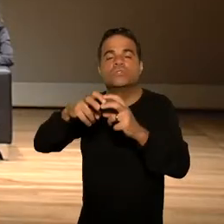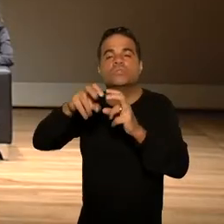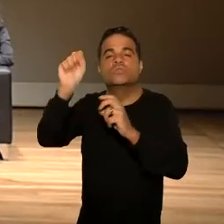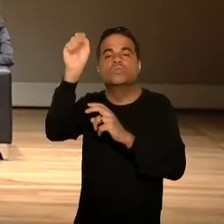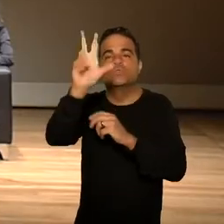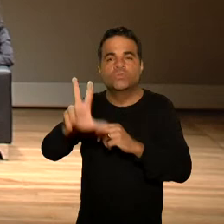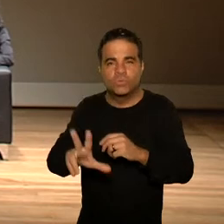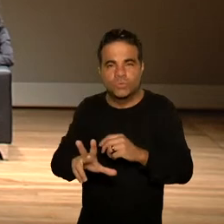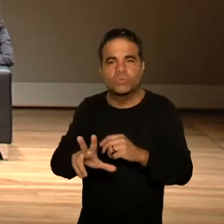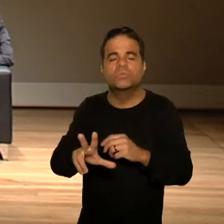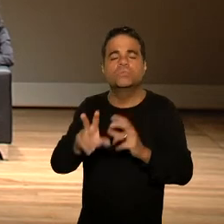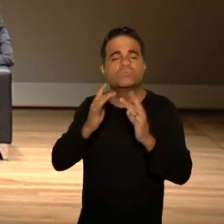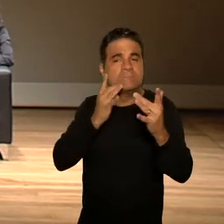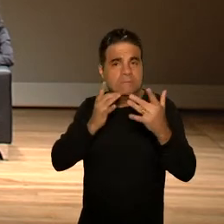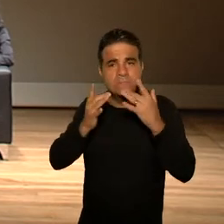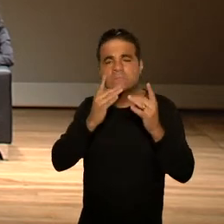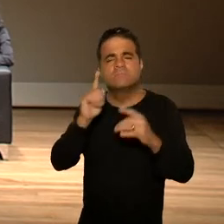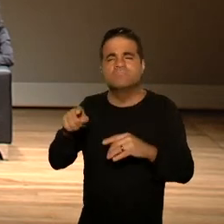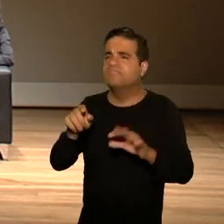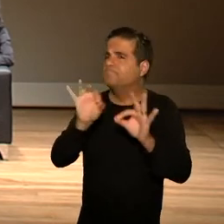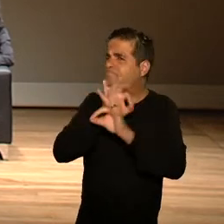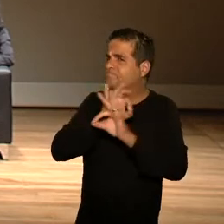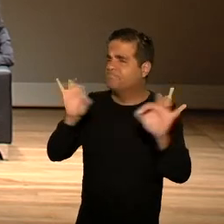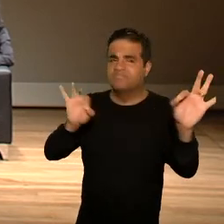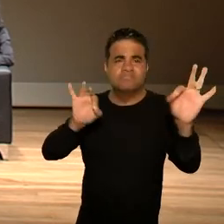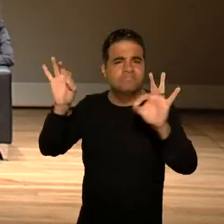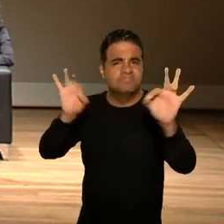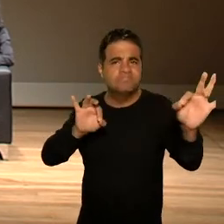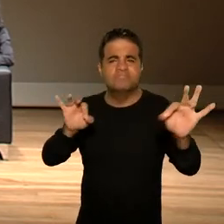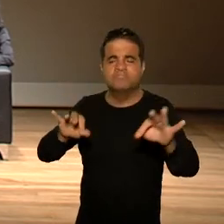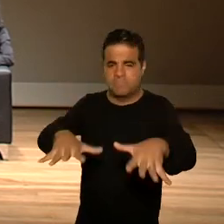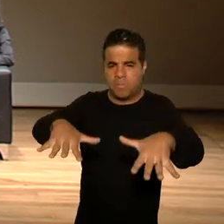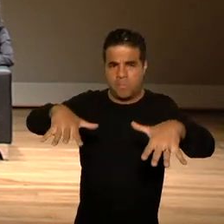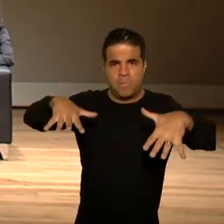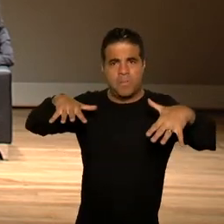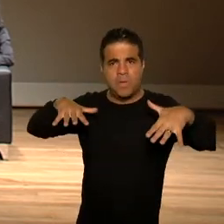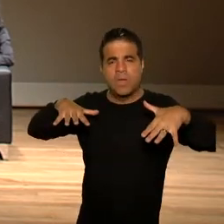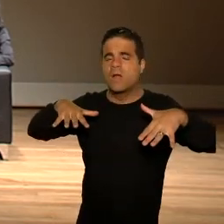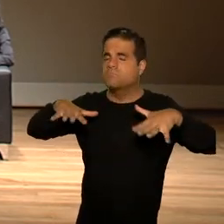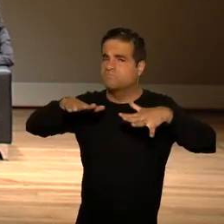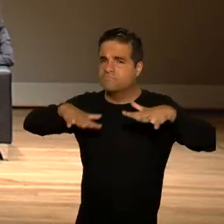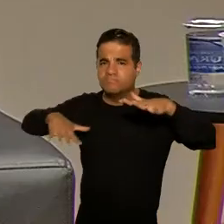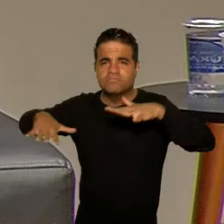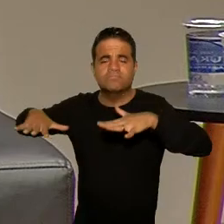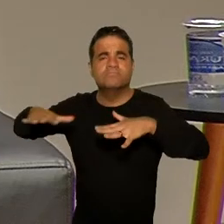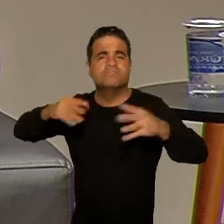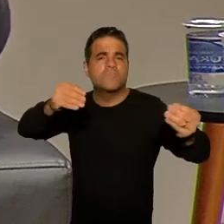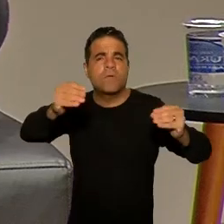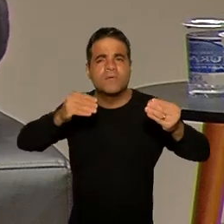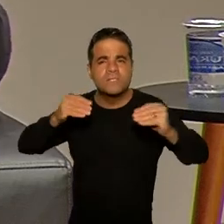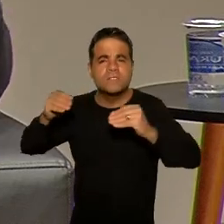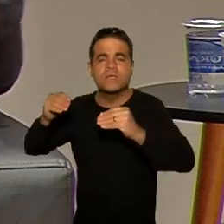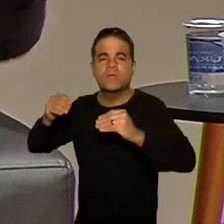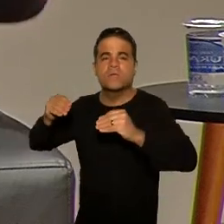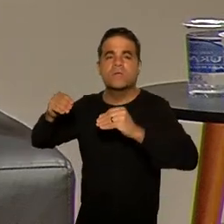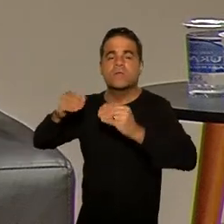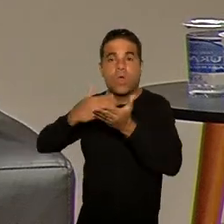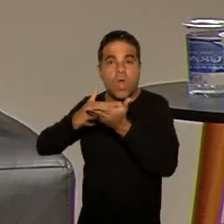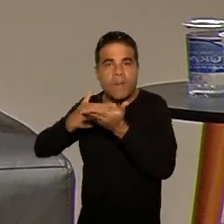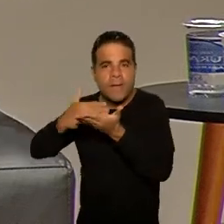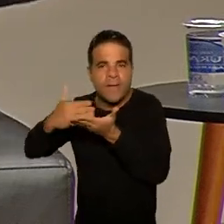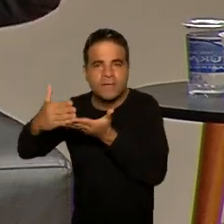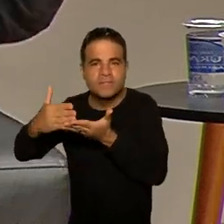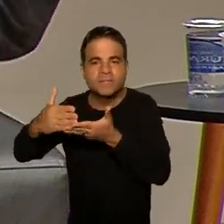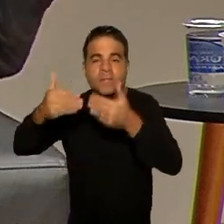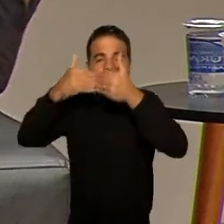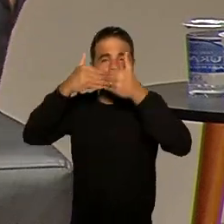teatro de containers eles têm uma configuração palco plateia muito permeável de modo que quando o espetáculo começa